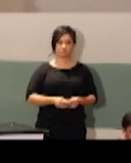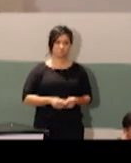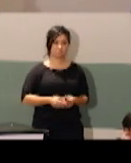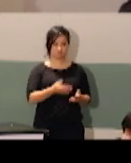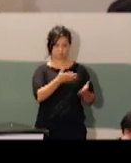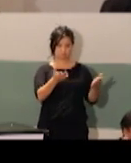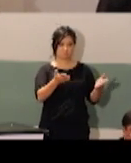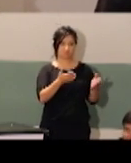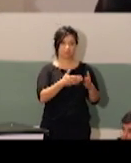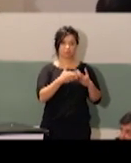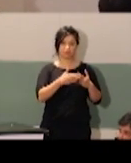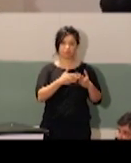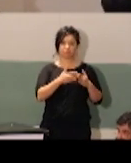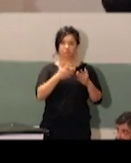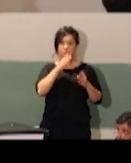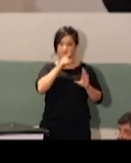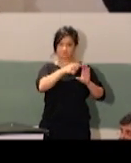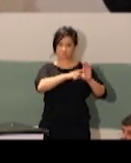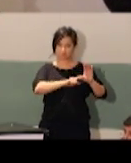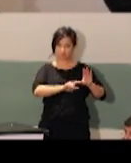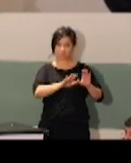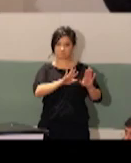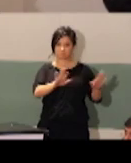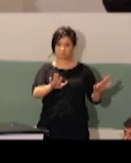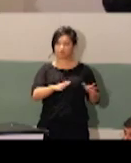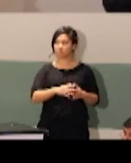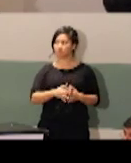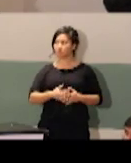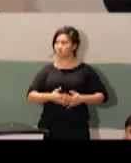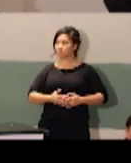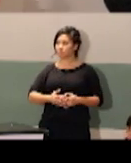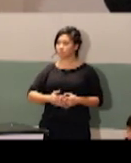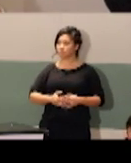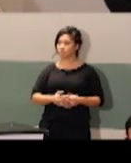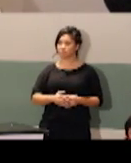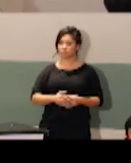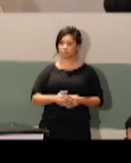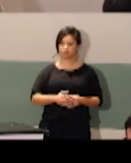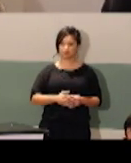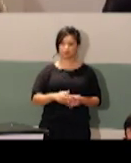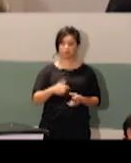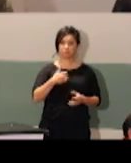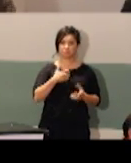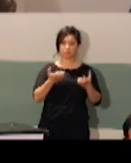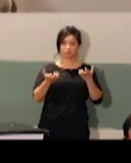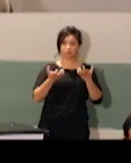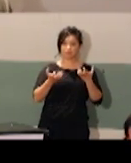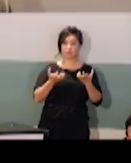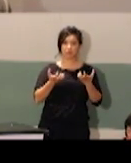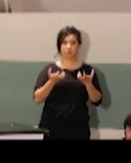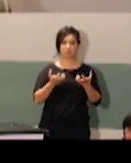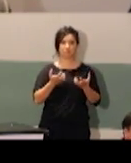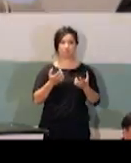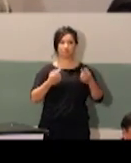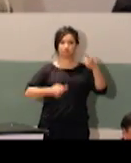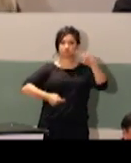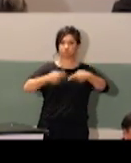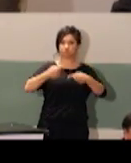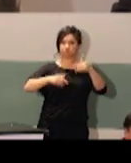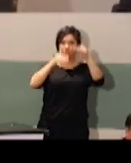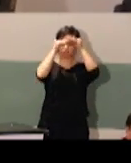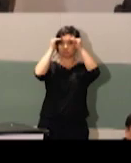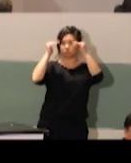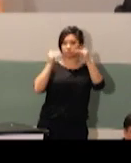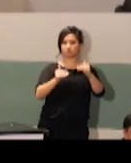por favor, em nome dessa casa, vamos ouvir o candidato. Eu trago esse debate de forma respeitosa,